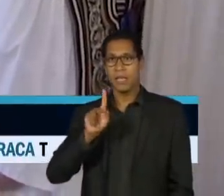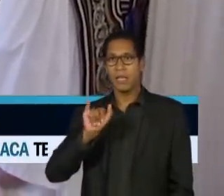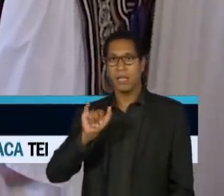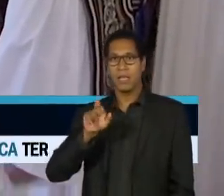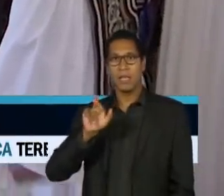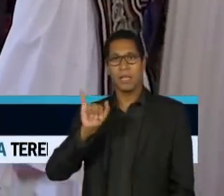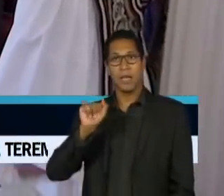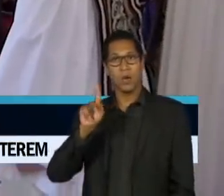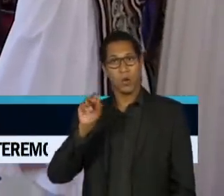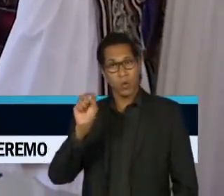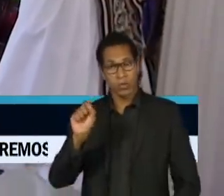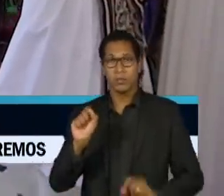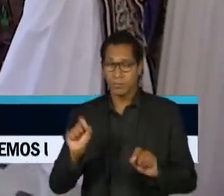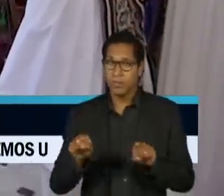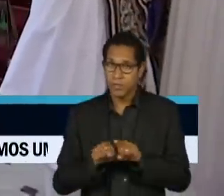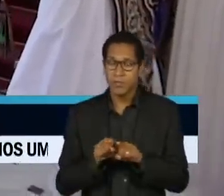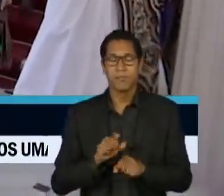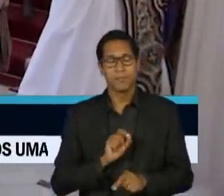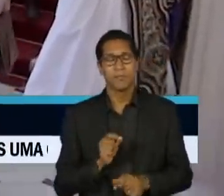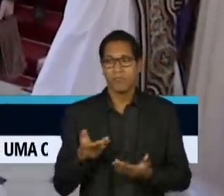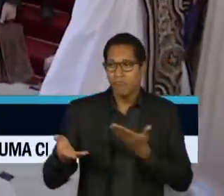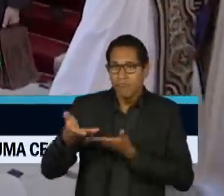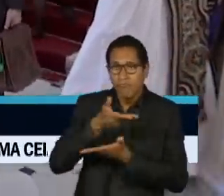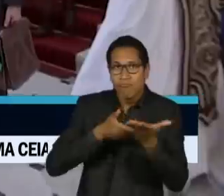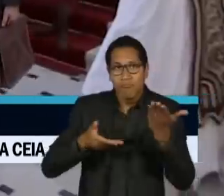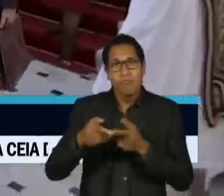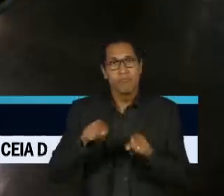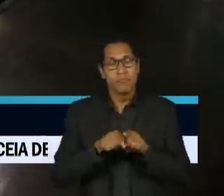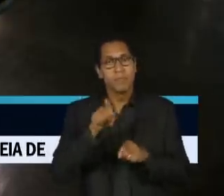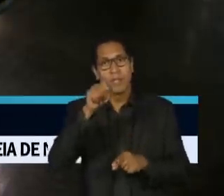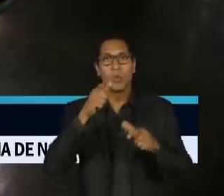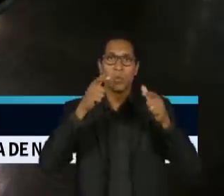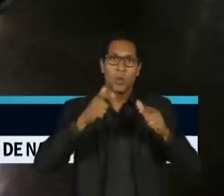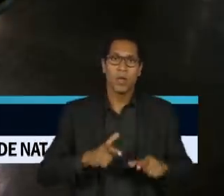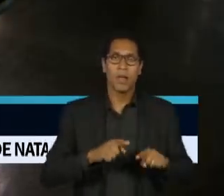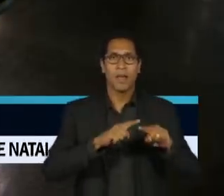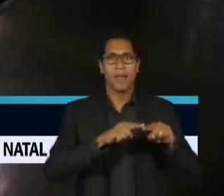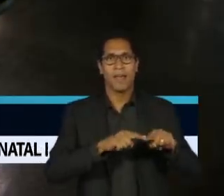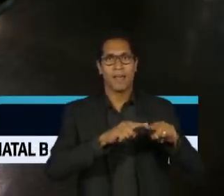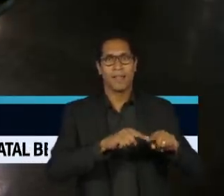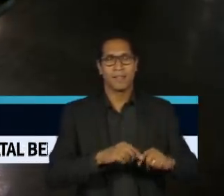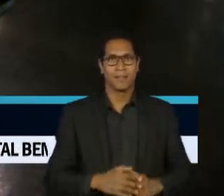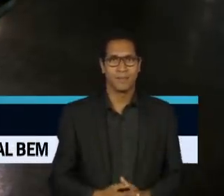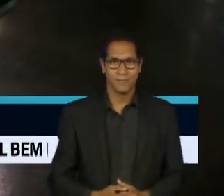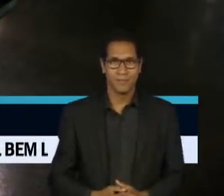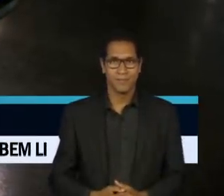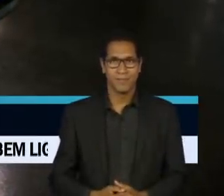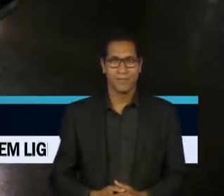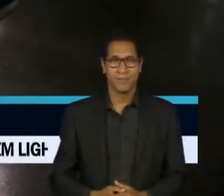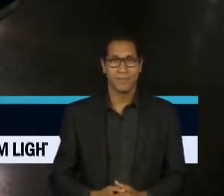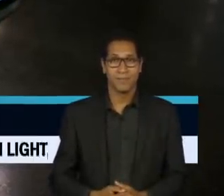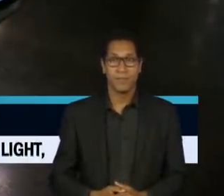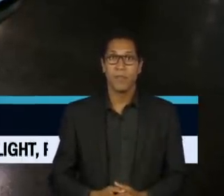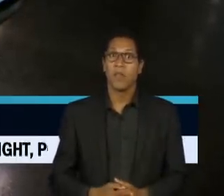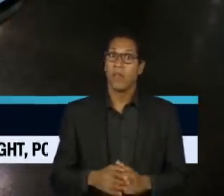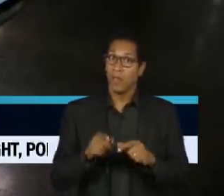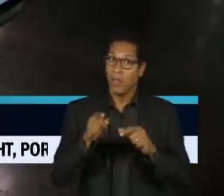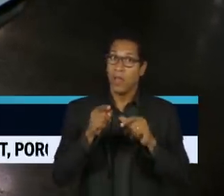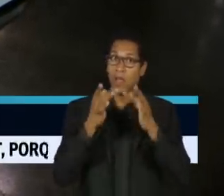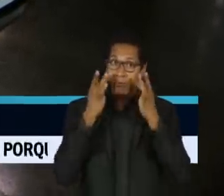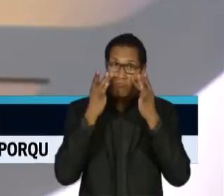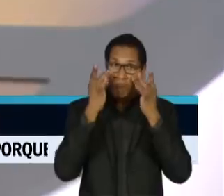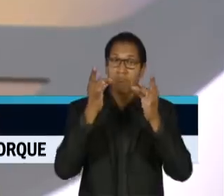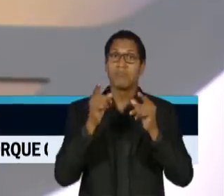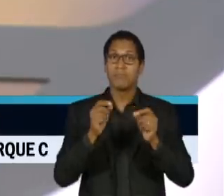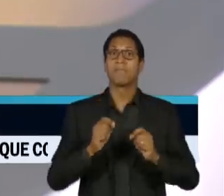uma missa na principal sala de concertos de Atenas. Matias, um alerta importante, né? Um alerta importante num